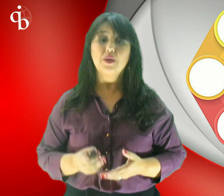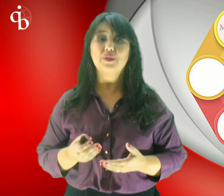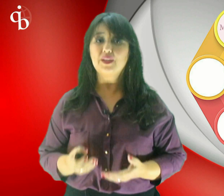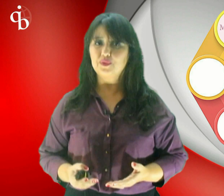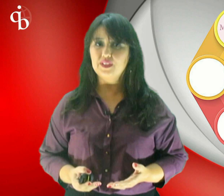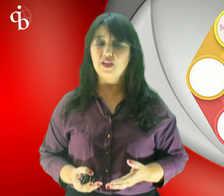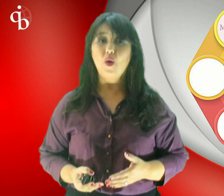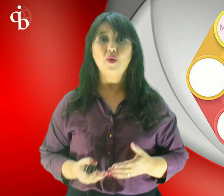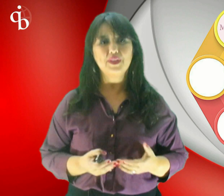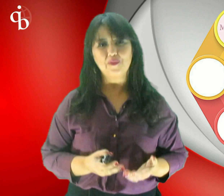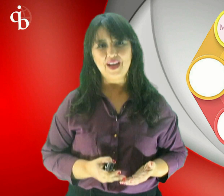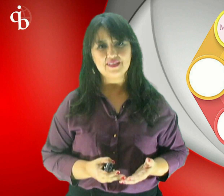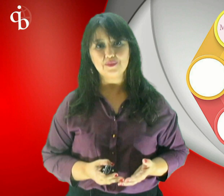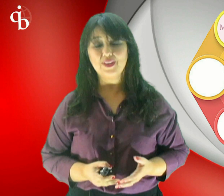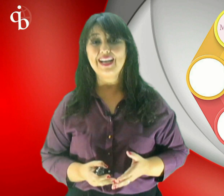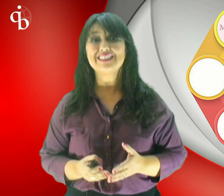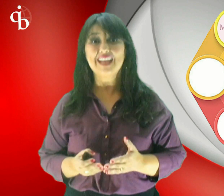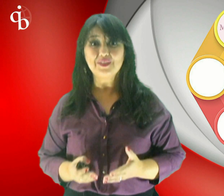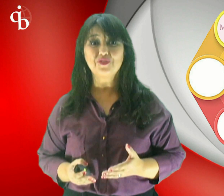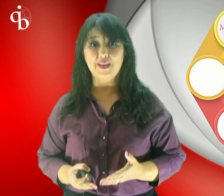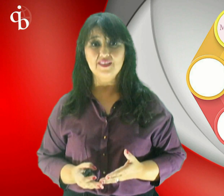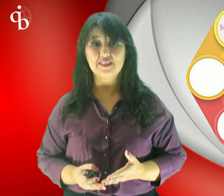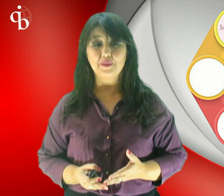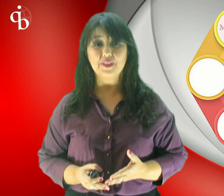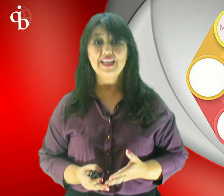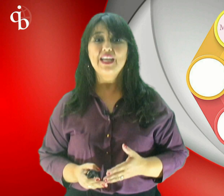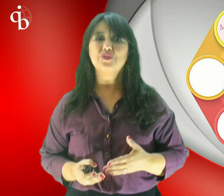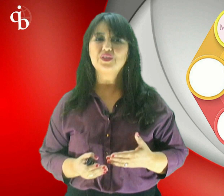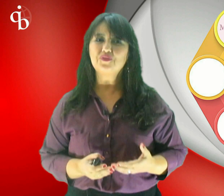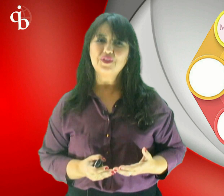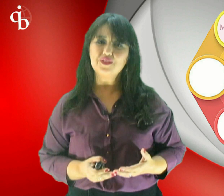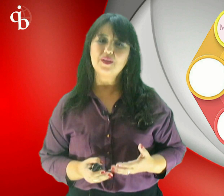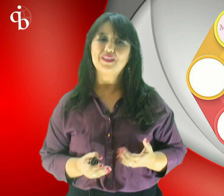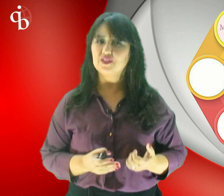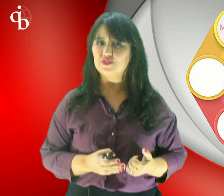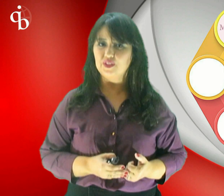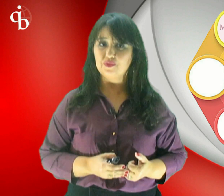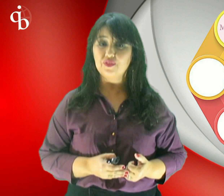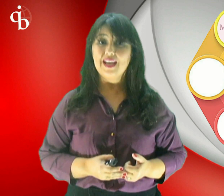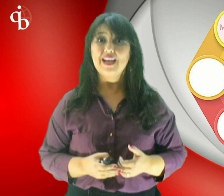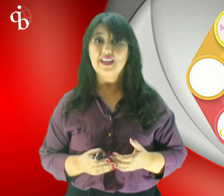disponíveis: Mulher Única, Homem ao Máximo, Casados para Sempre, Educando Filhos à